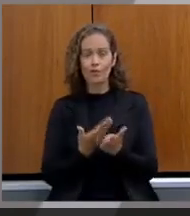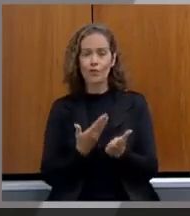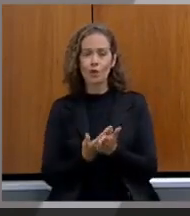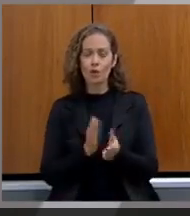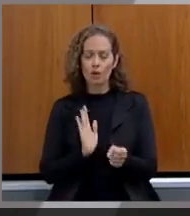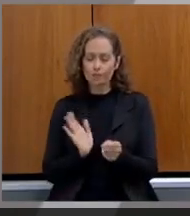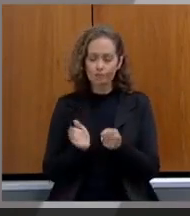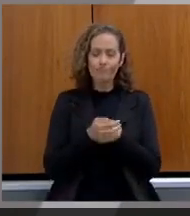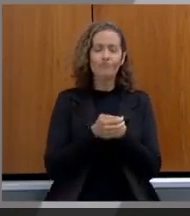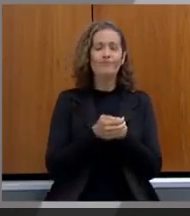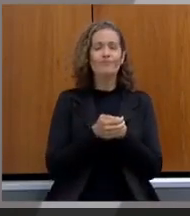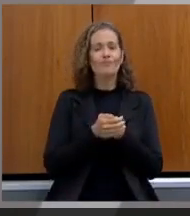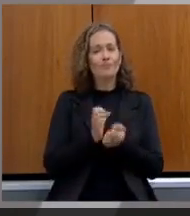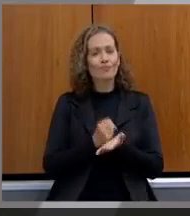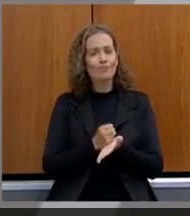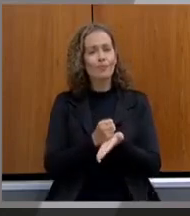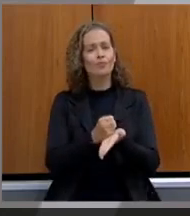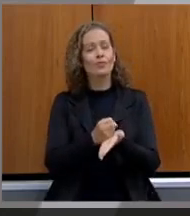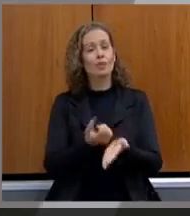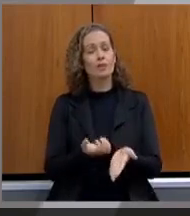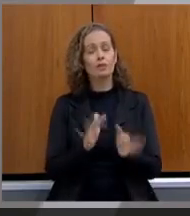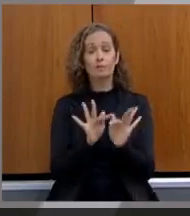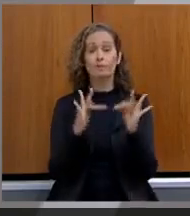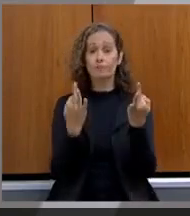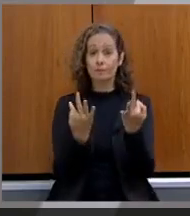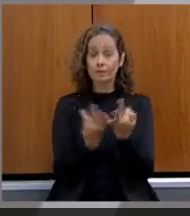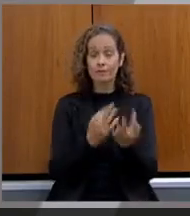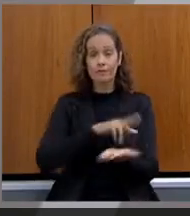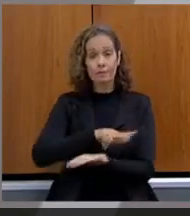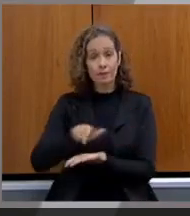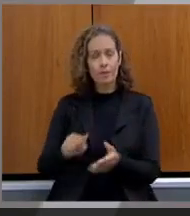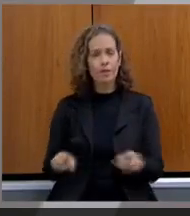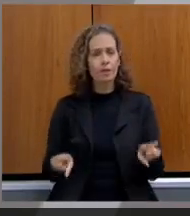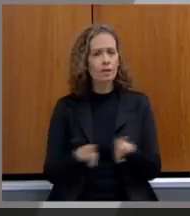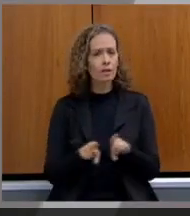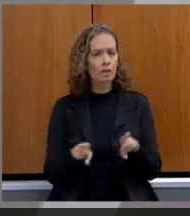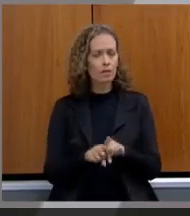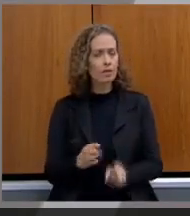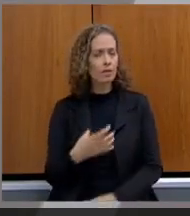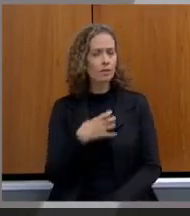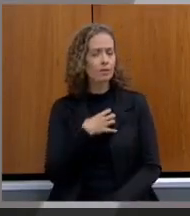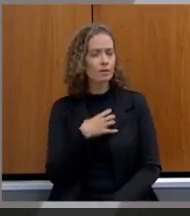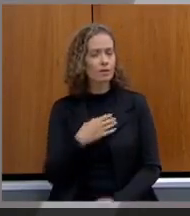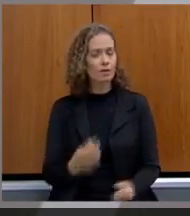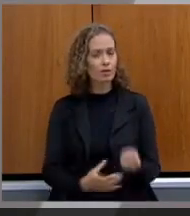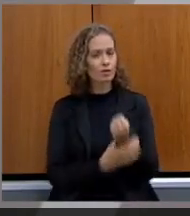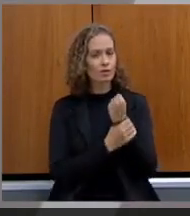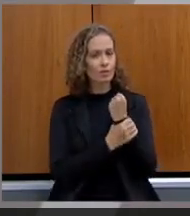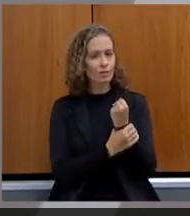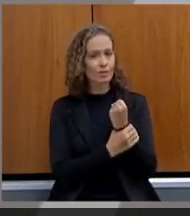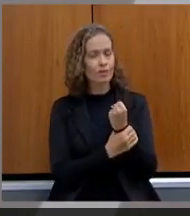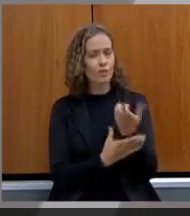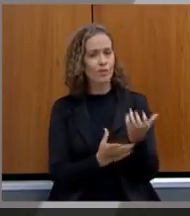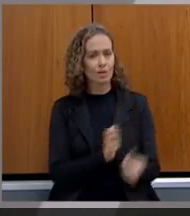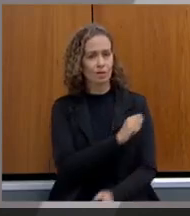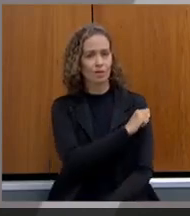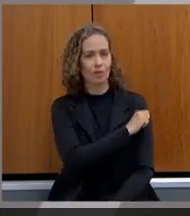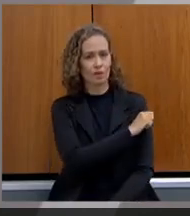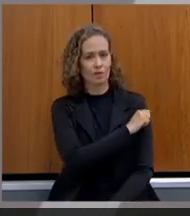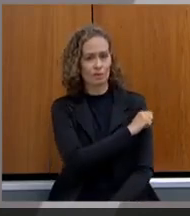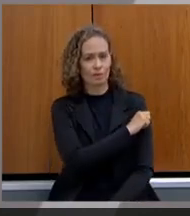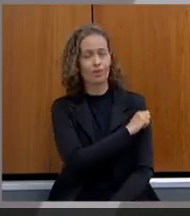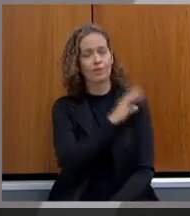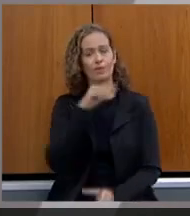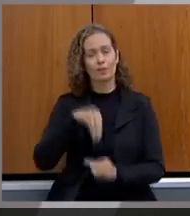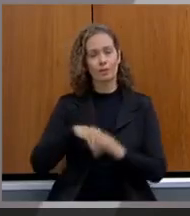escola é esse alento e as famílias também se sentem muito seguras quando o aluno tá na escola